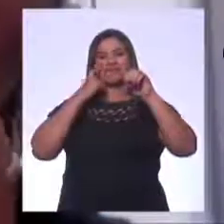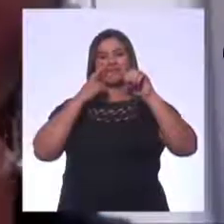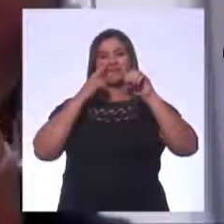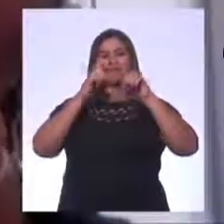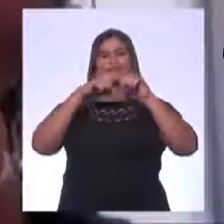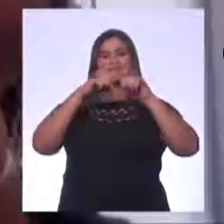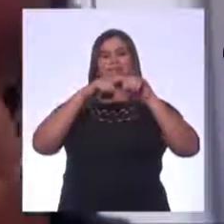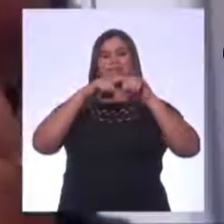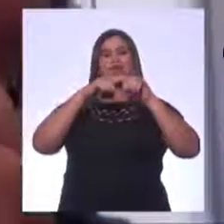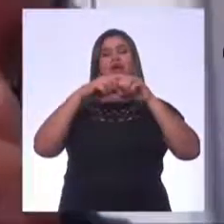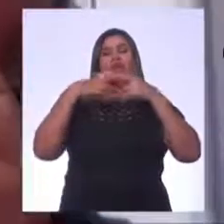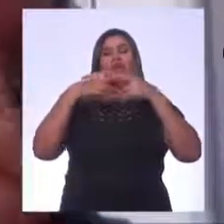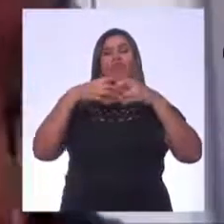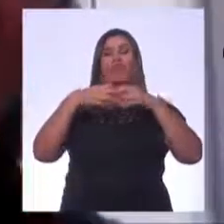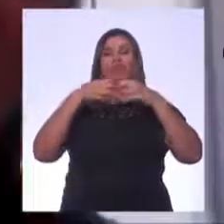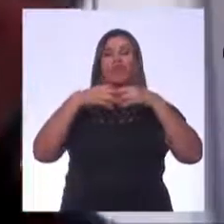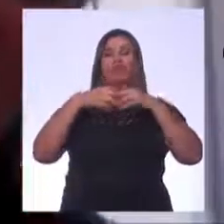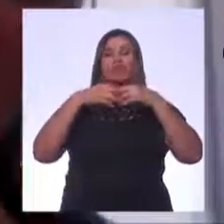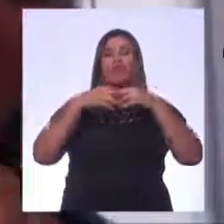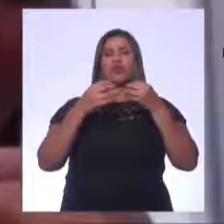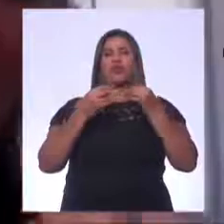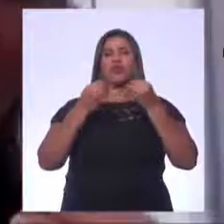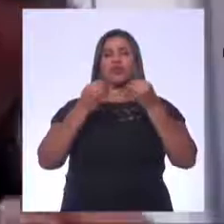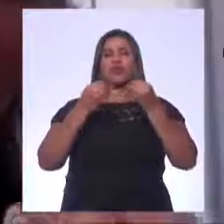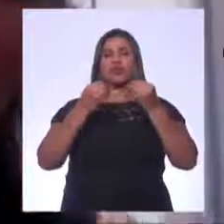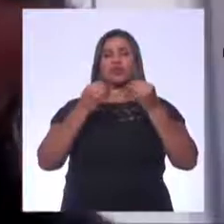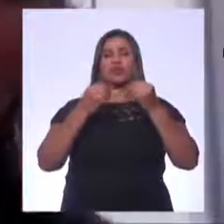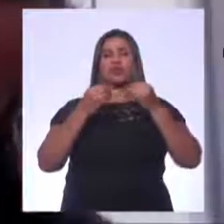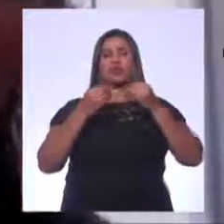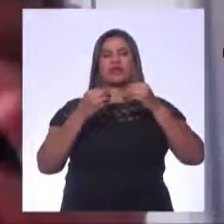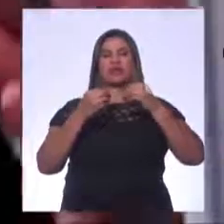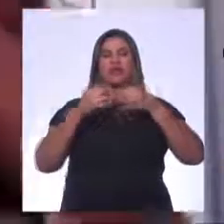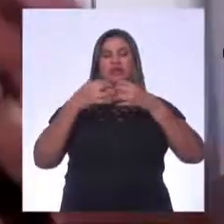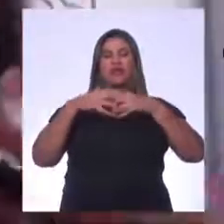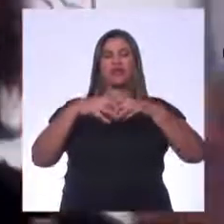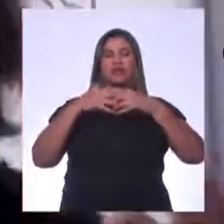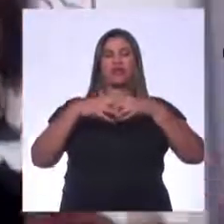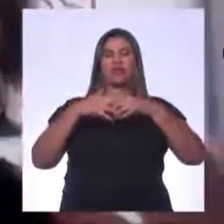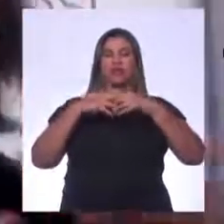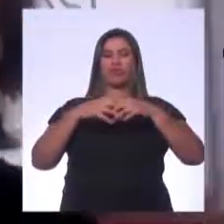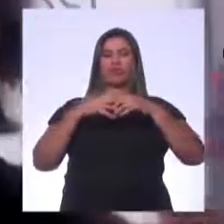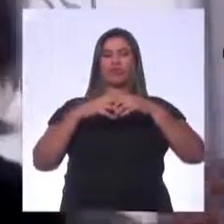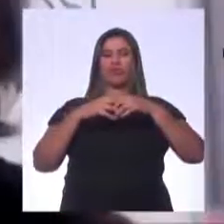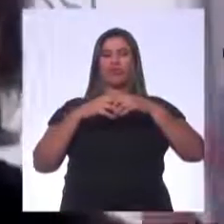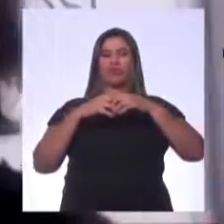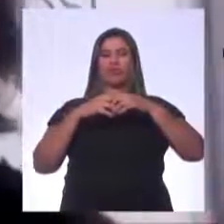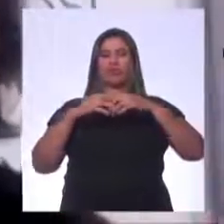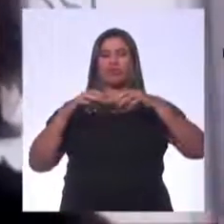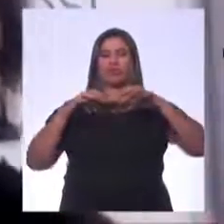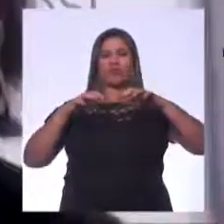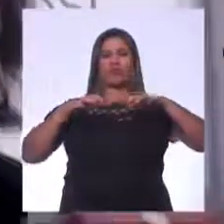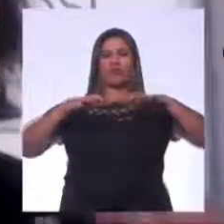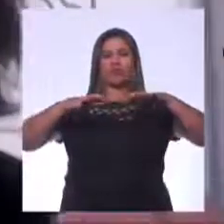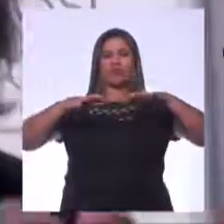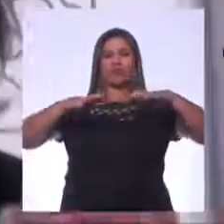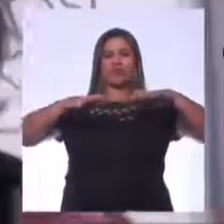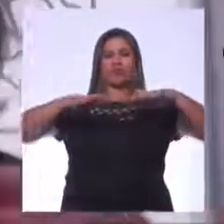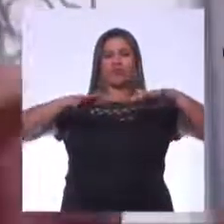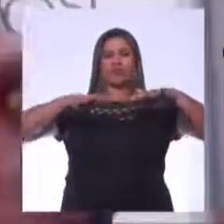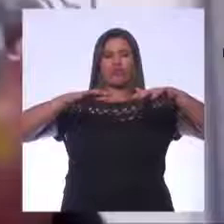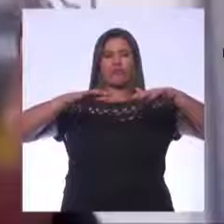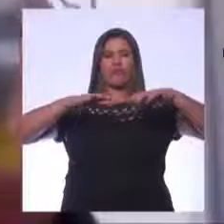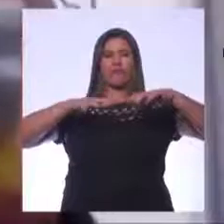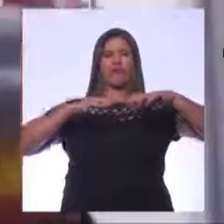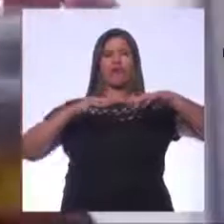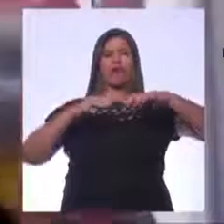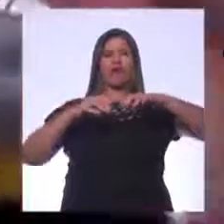no eixo do motor que foi colocado para desestabilizar o motor, provocar uma trepidação para que o motor